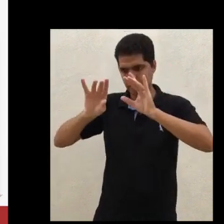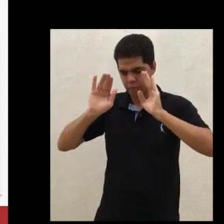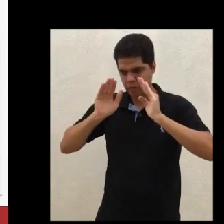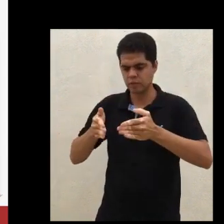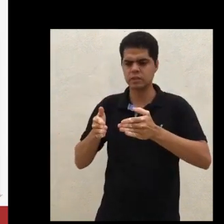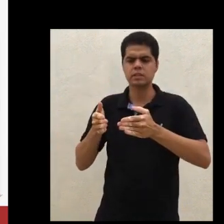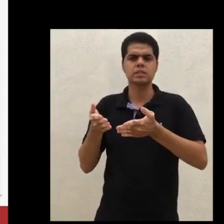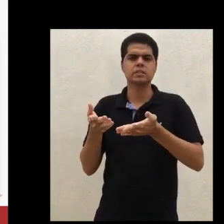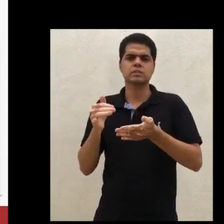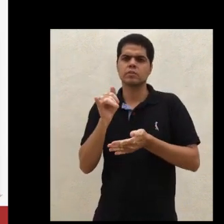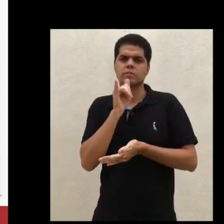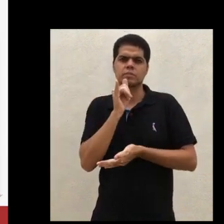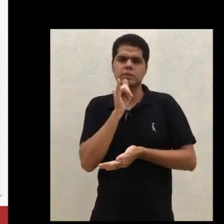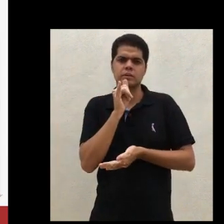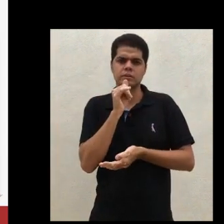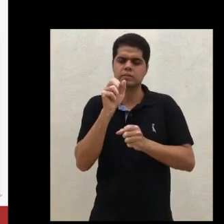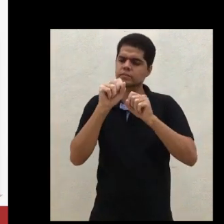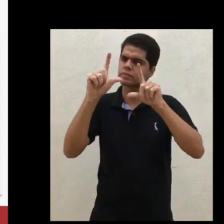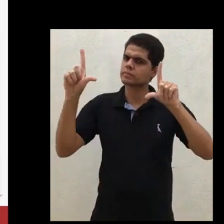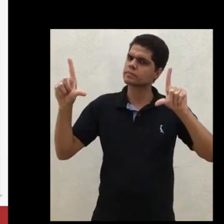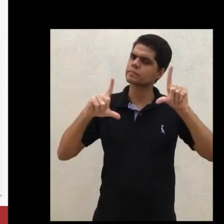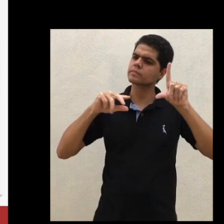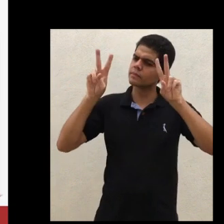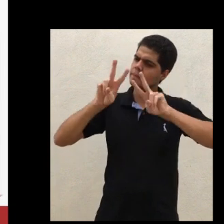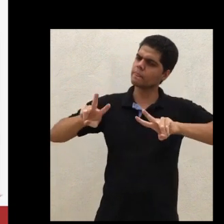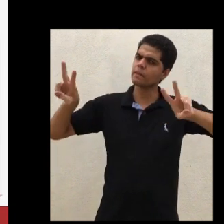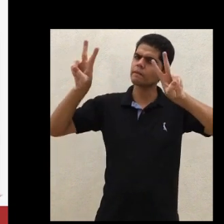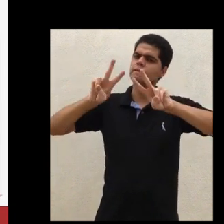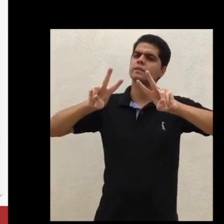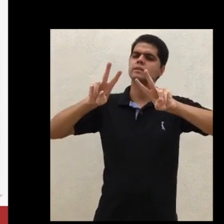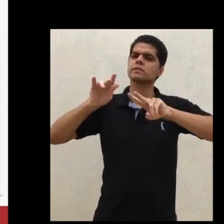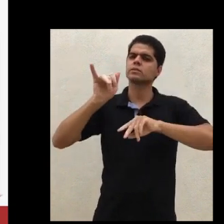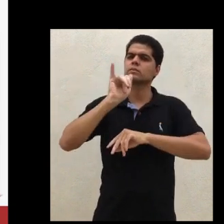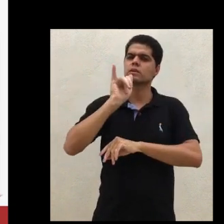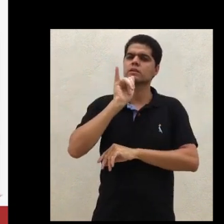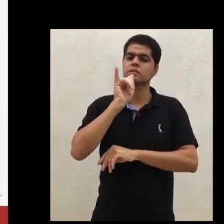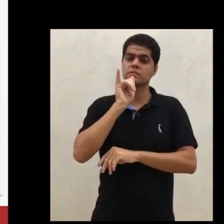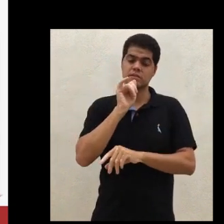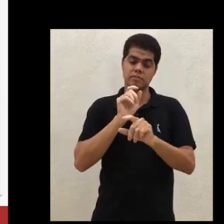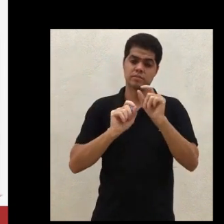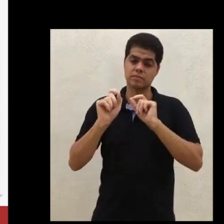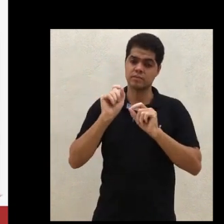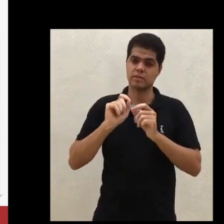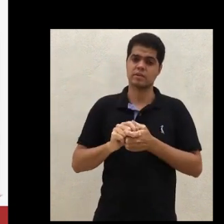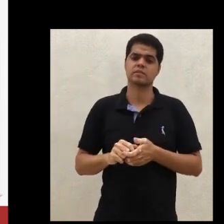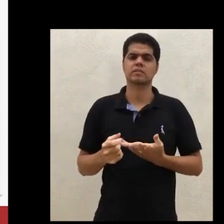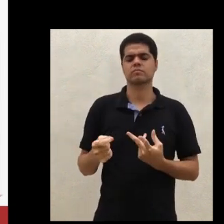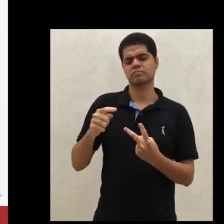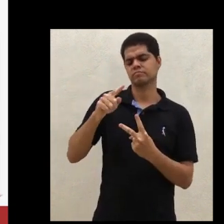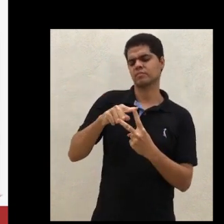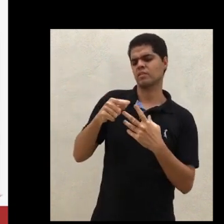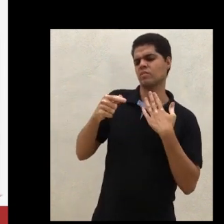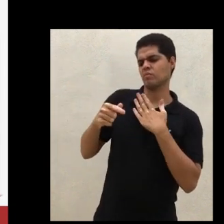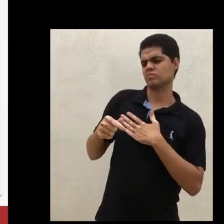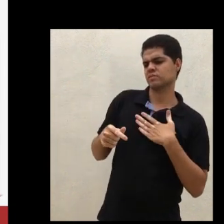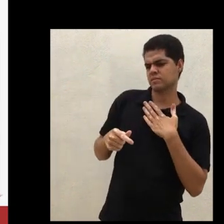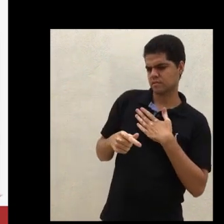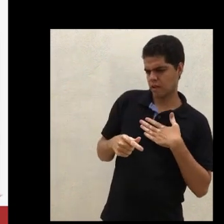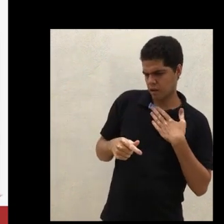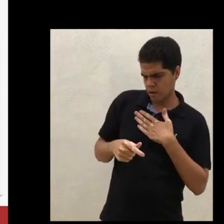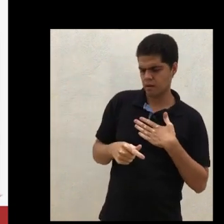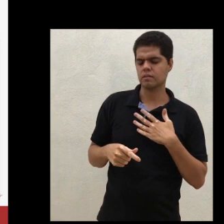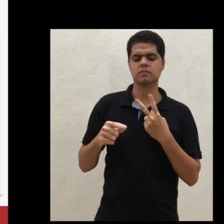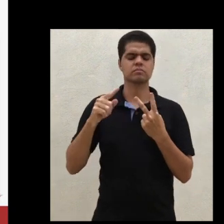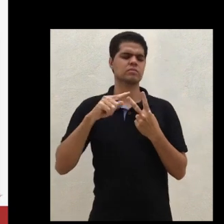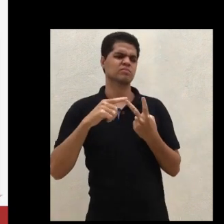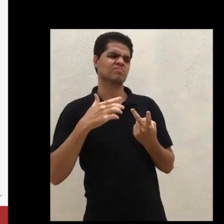muito preciso entre, por exemplo, igual estou dando aqui um exemplo, né? Entre o gostei e o